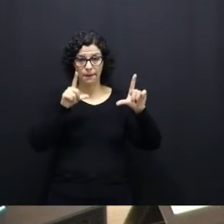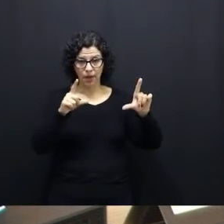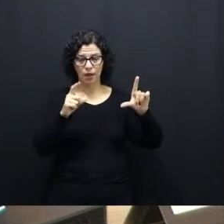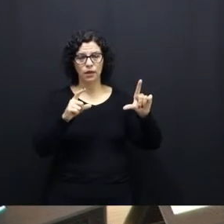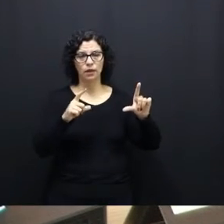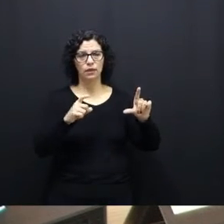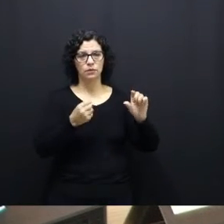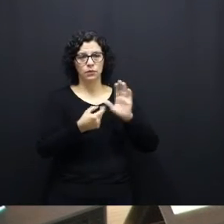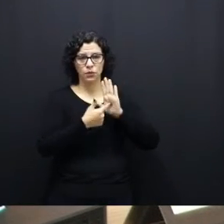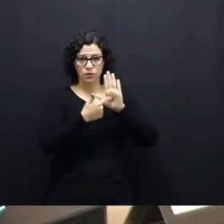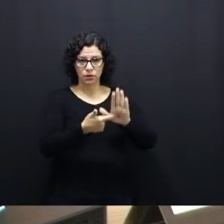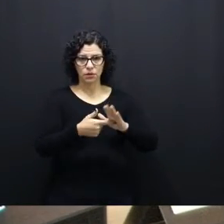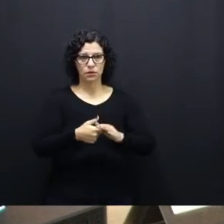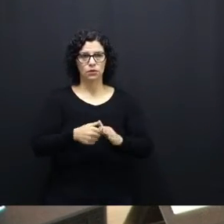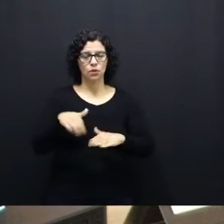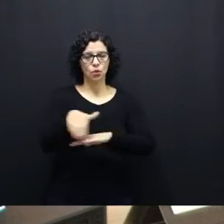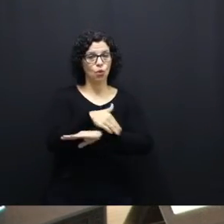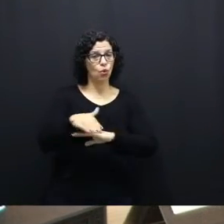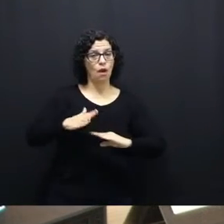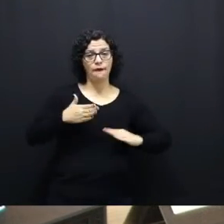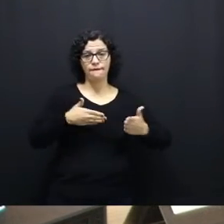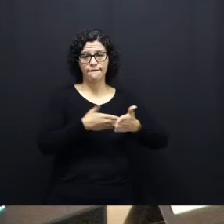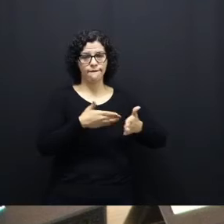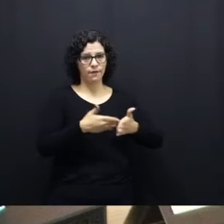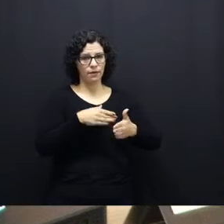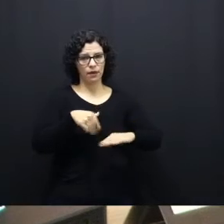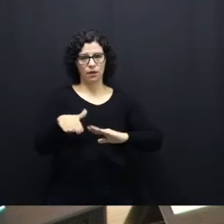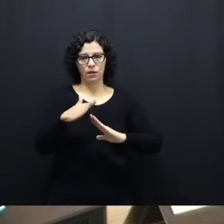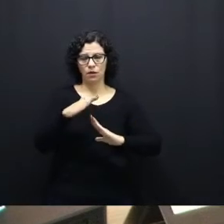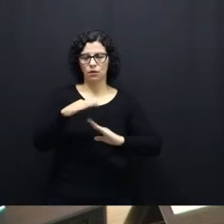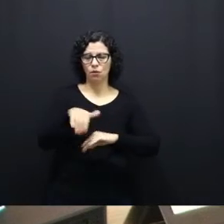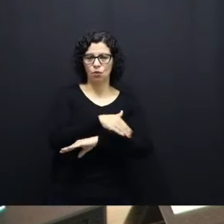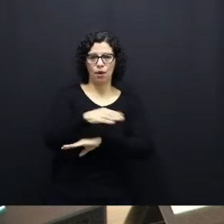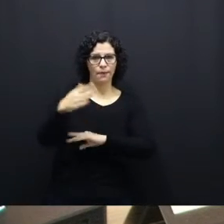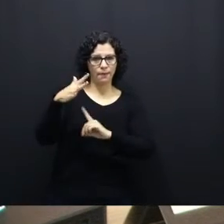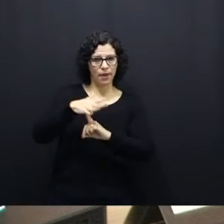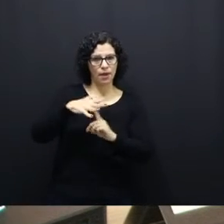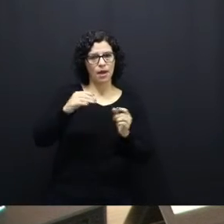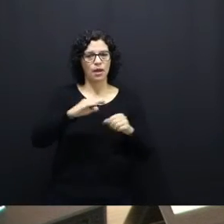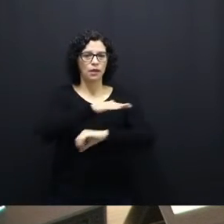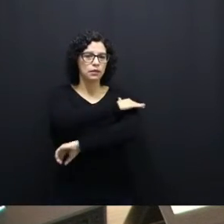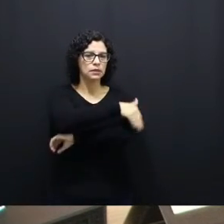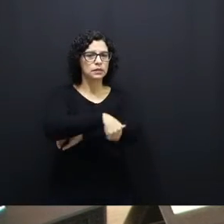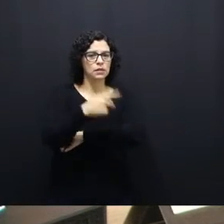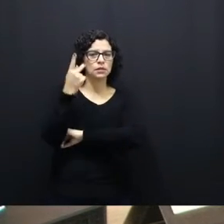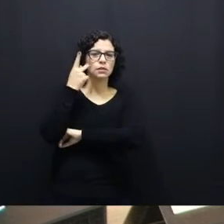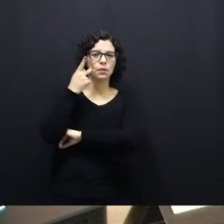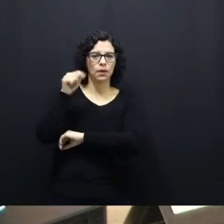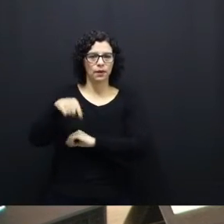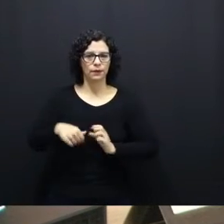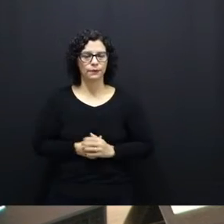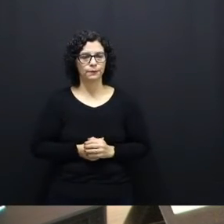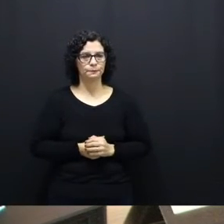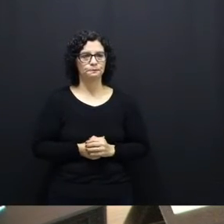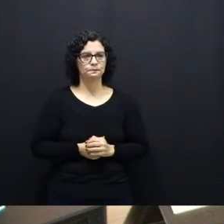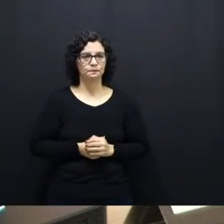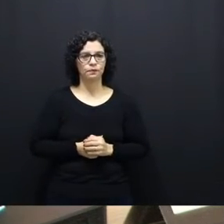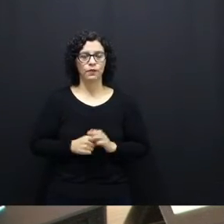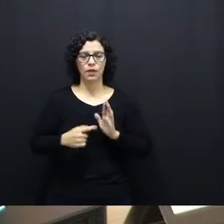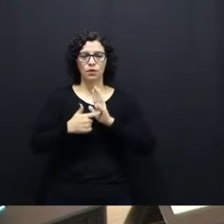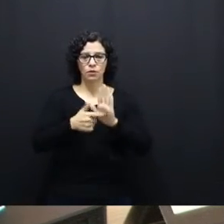sinalizando rua sem saída na Rua Paraná esquina com a Rua São Paulo no bairro São Domingos